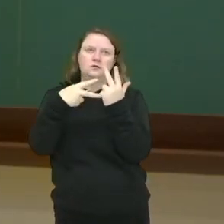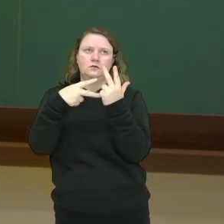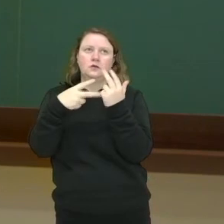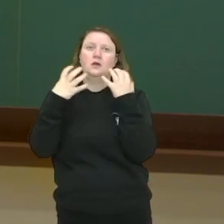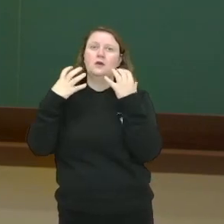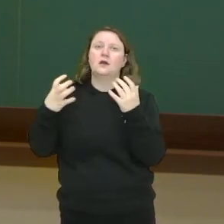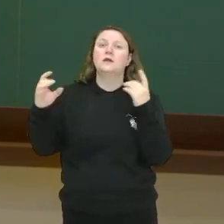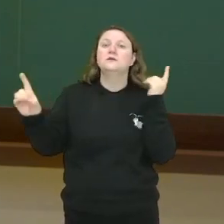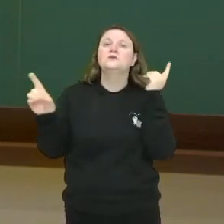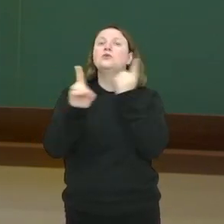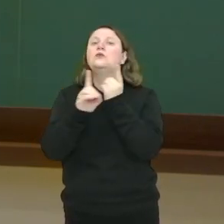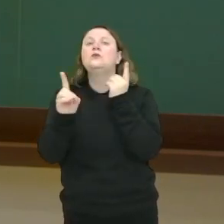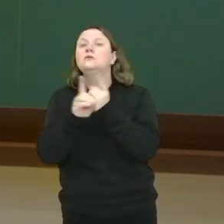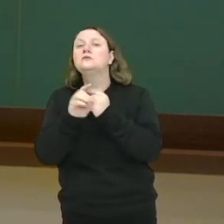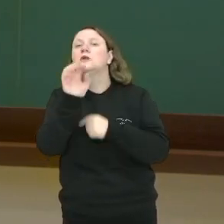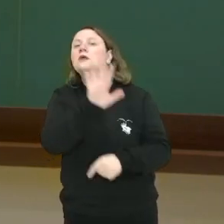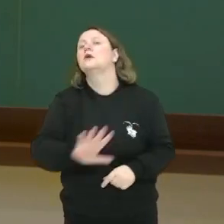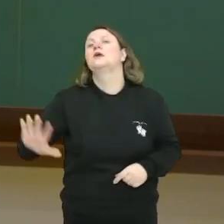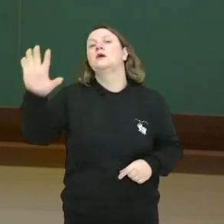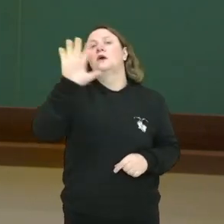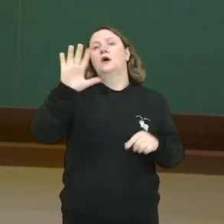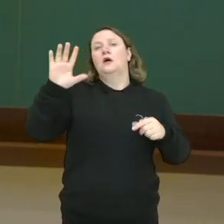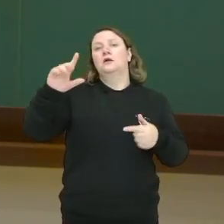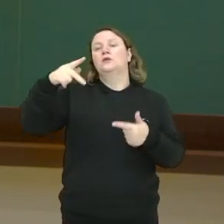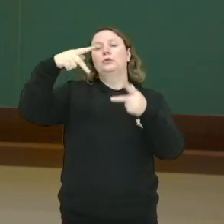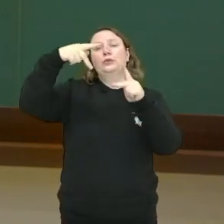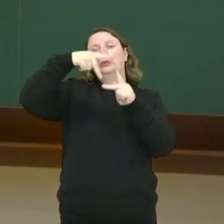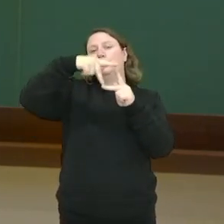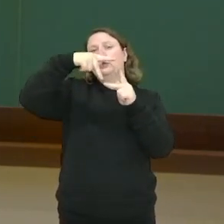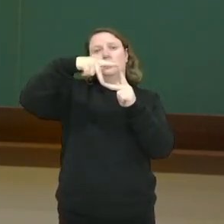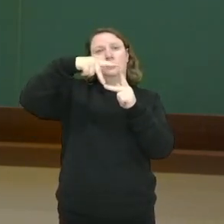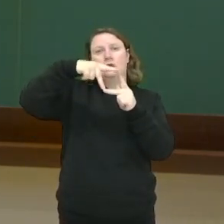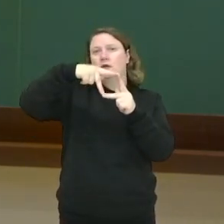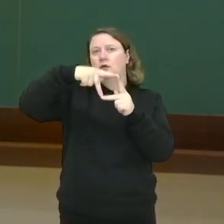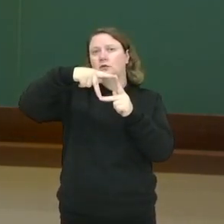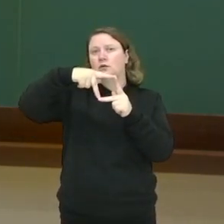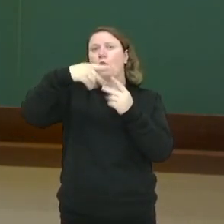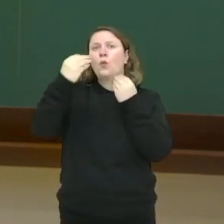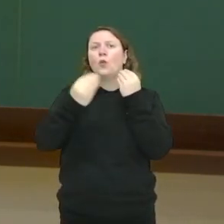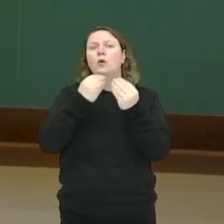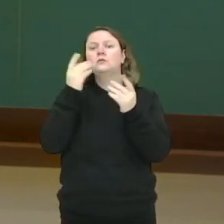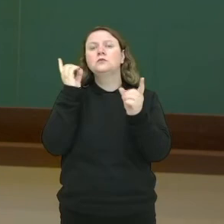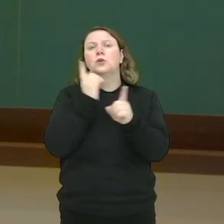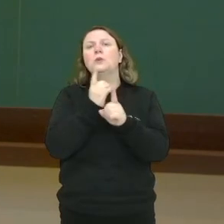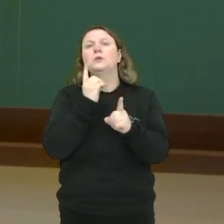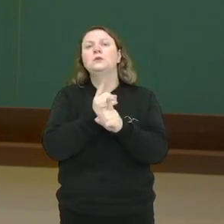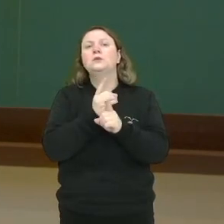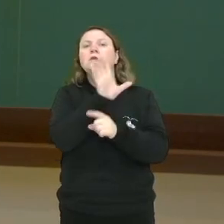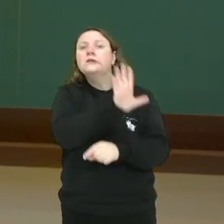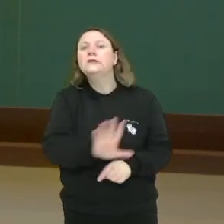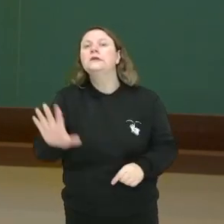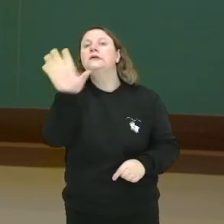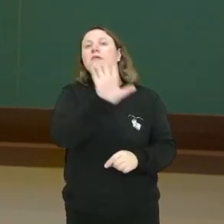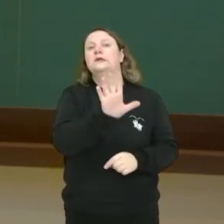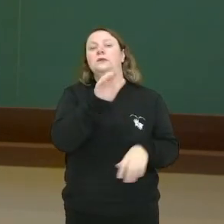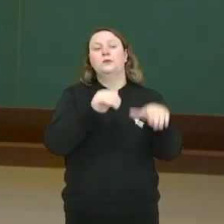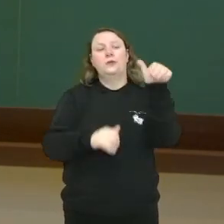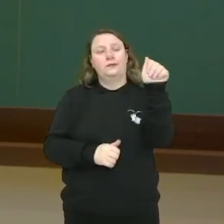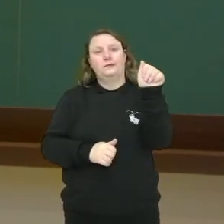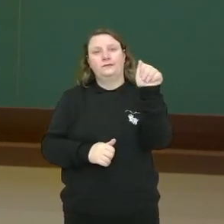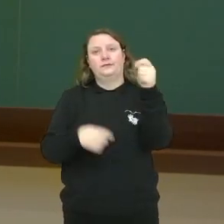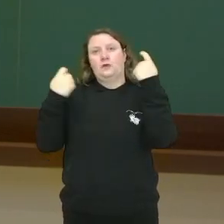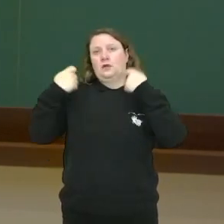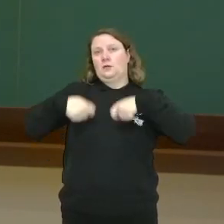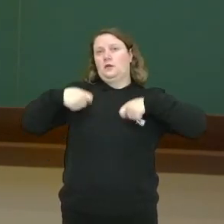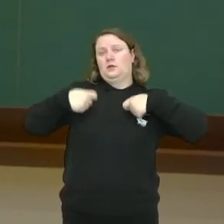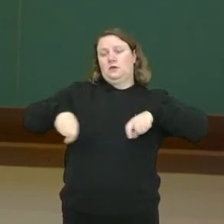inscrito. Então, começa pelo final, ele quer a área, ok? Para eu determinar a área de um quadrado, eu preciso do quê? Da